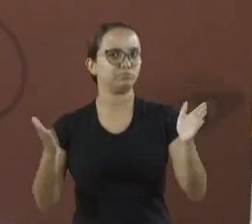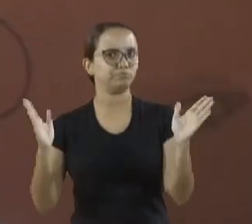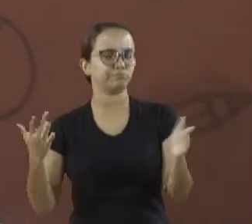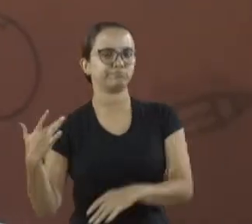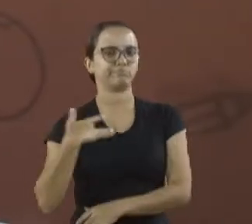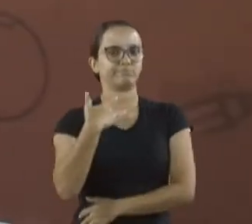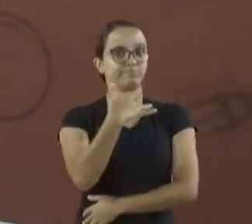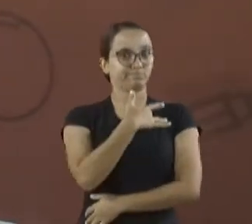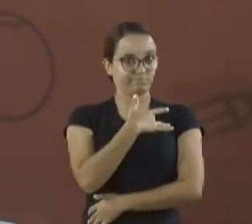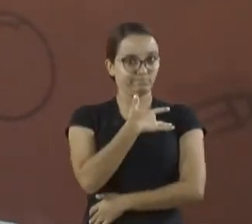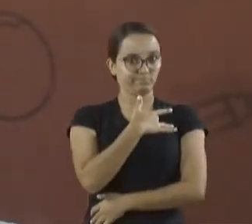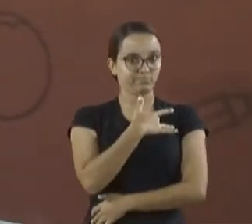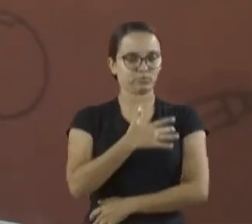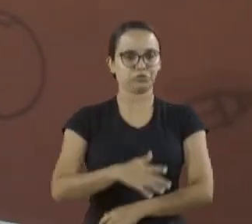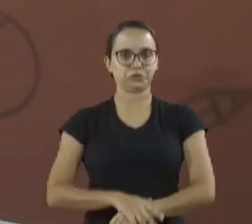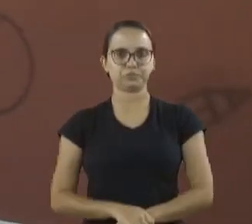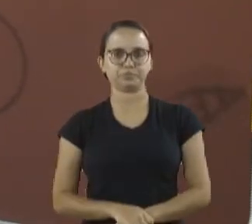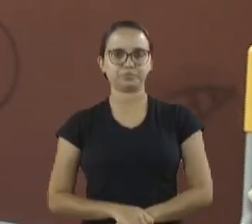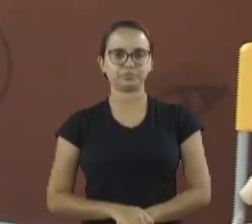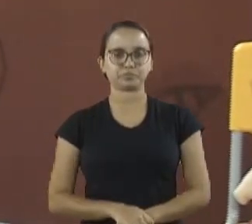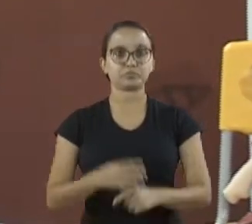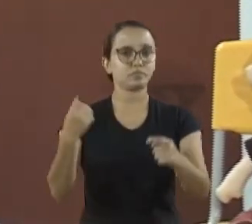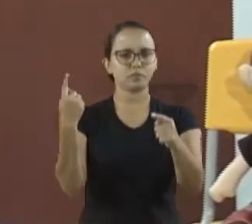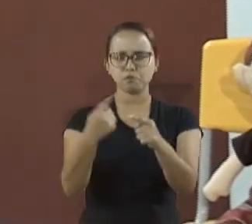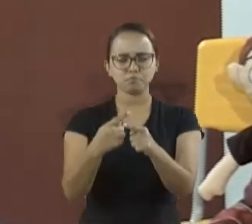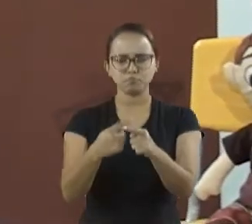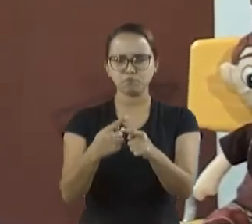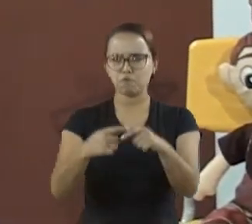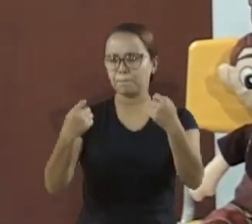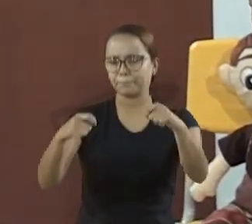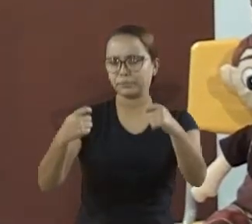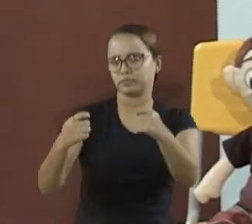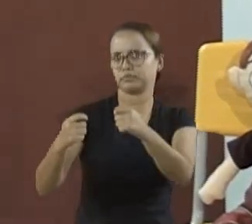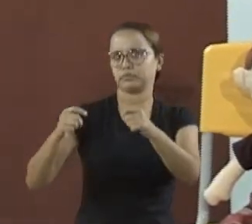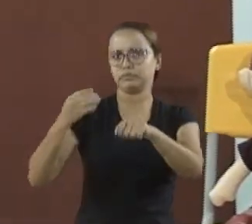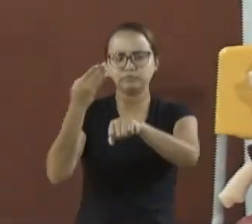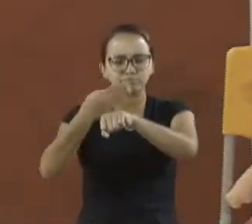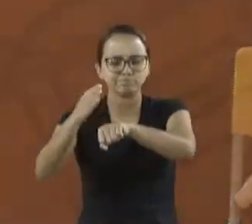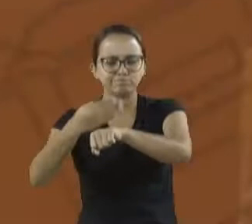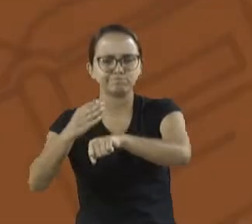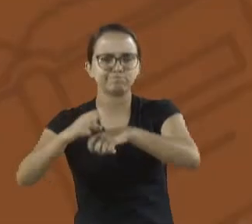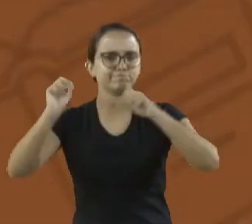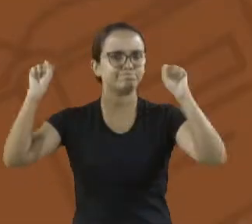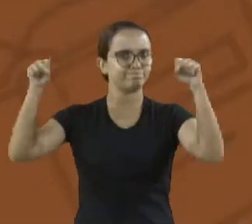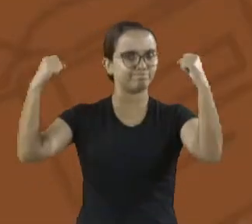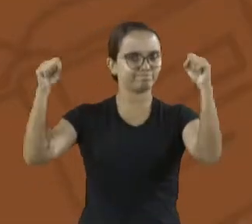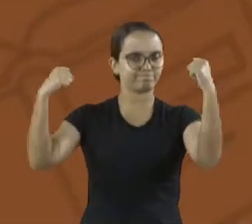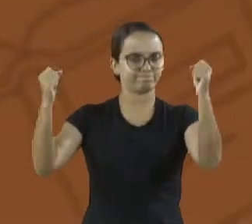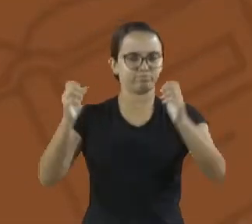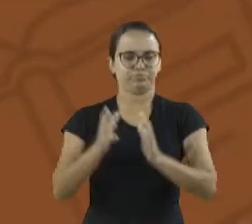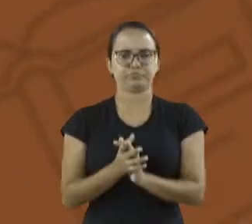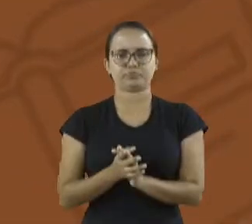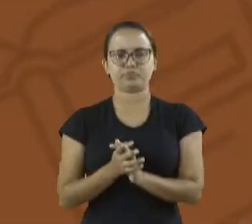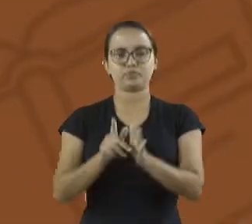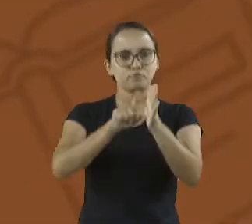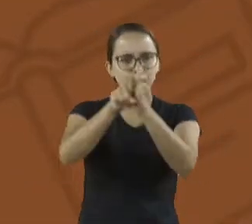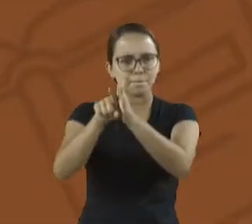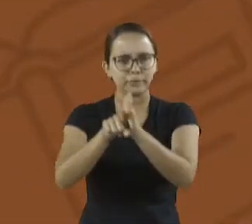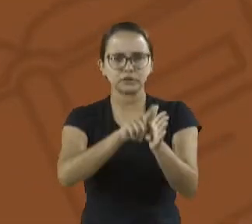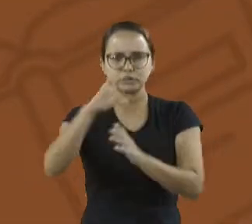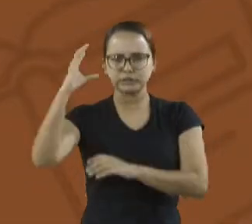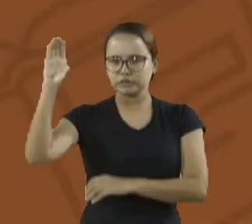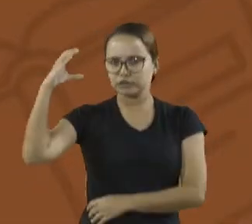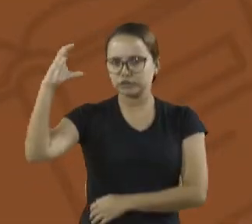saúde? Por que praticar atividades físicas? O discurso científico,